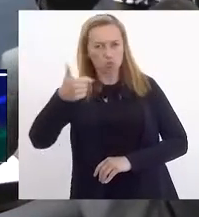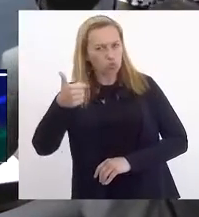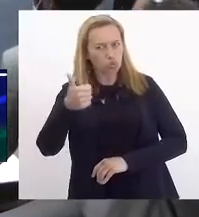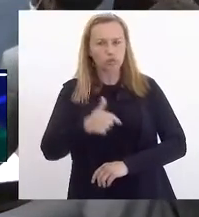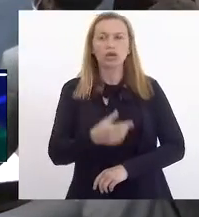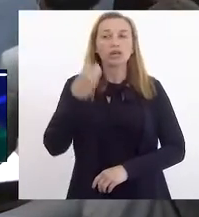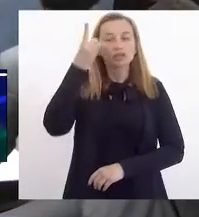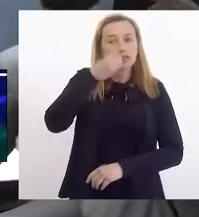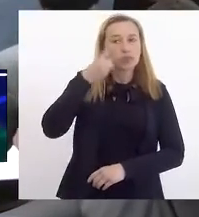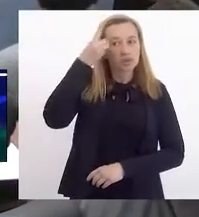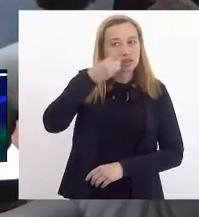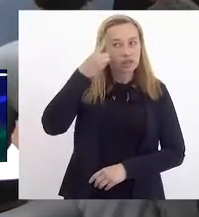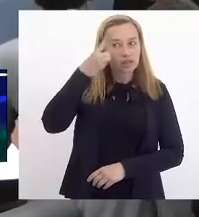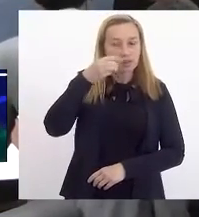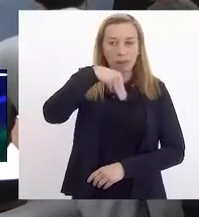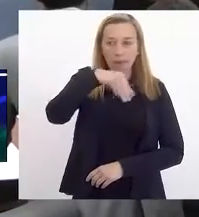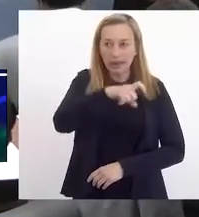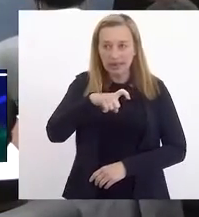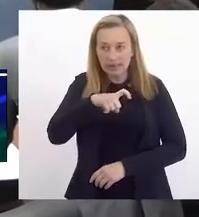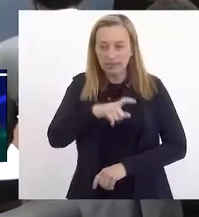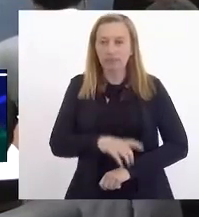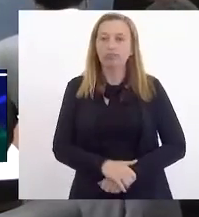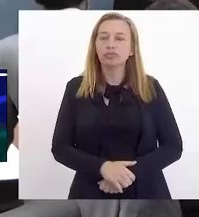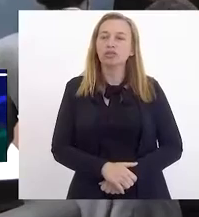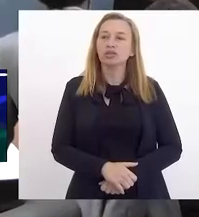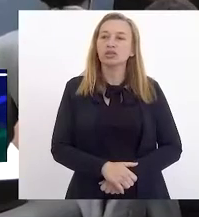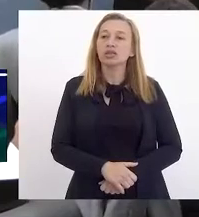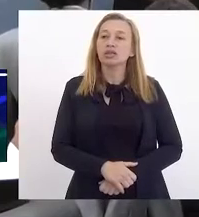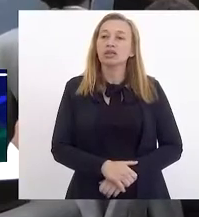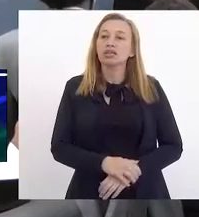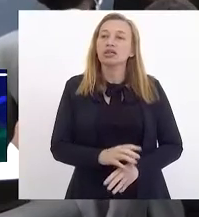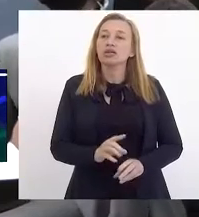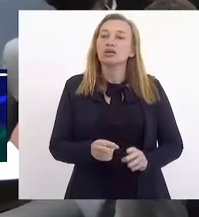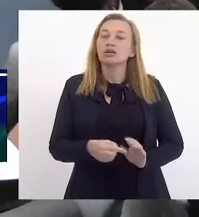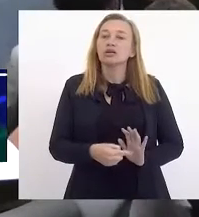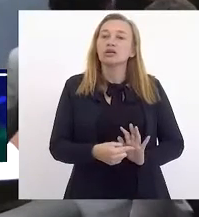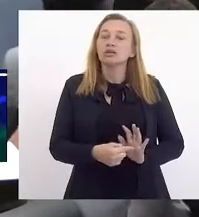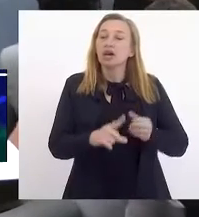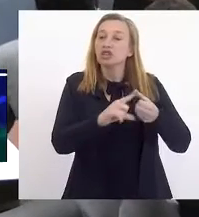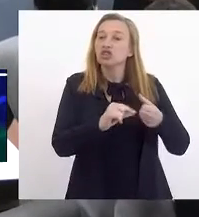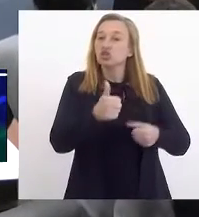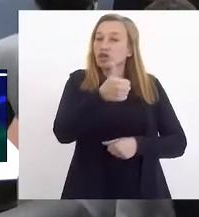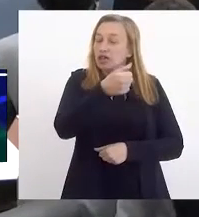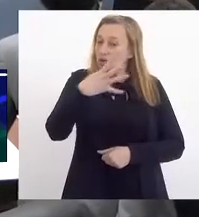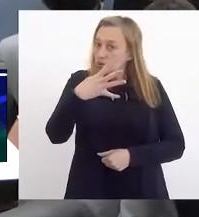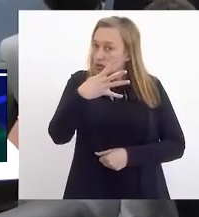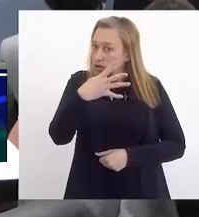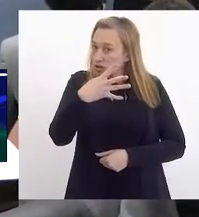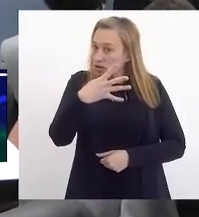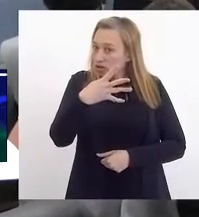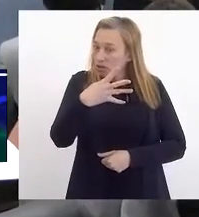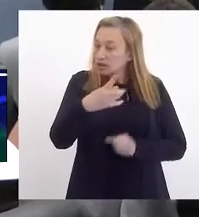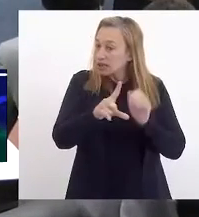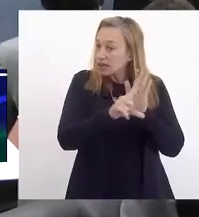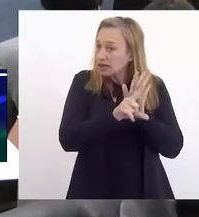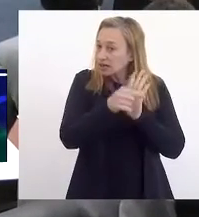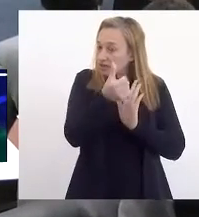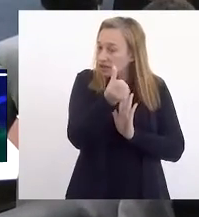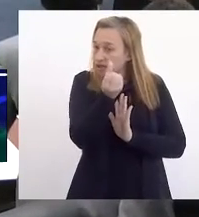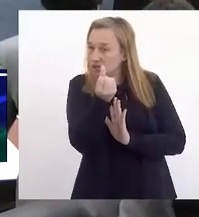de autoria do deputado Max Lemos, que acrescenta dispositivo ao artigo 14 da Lei